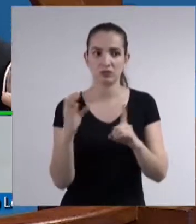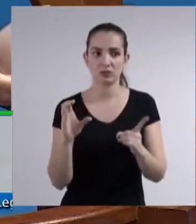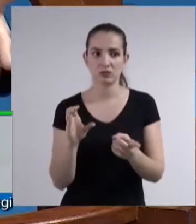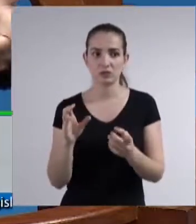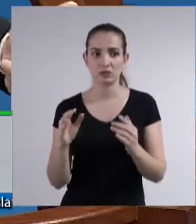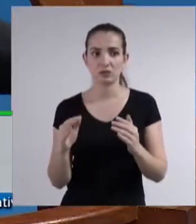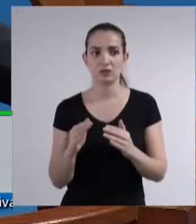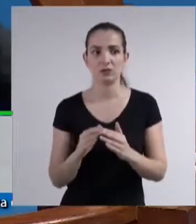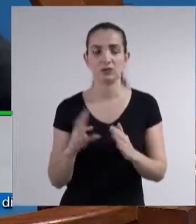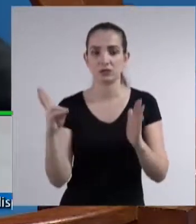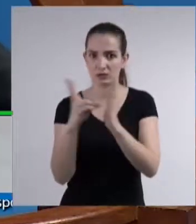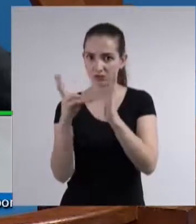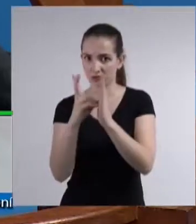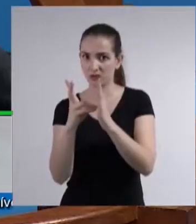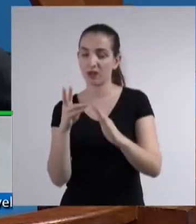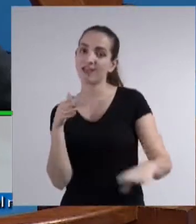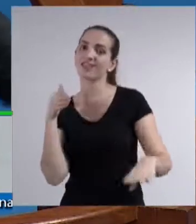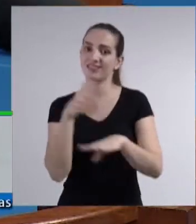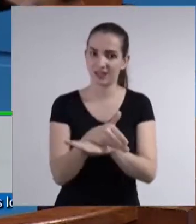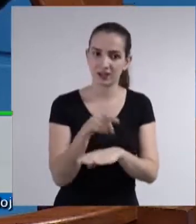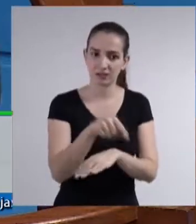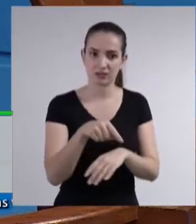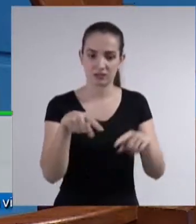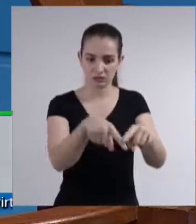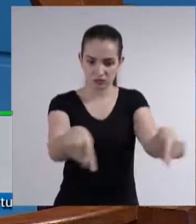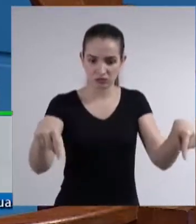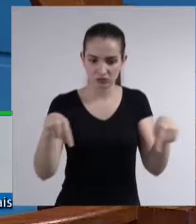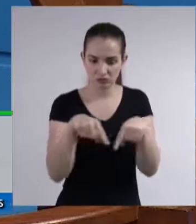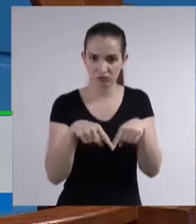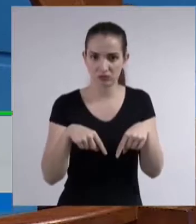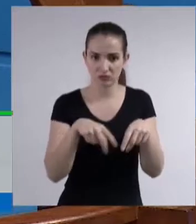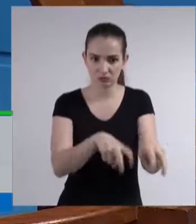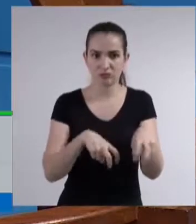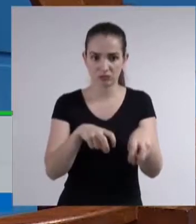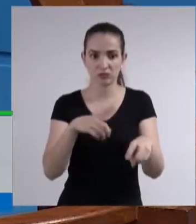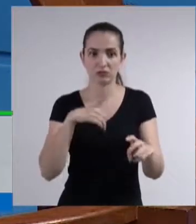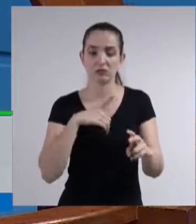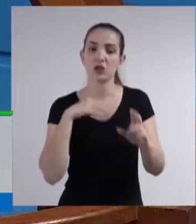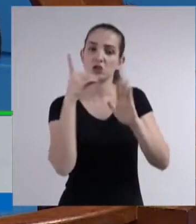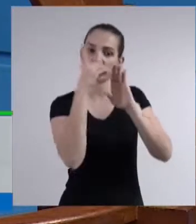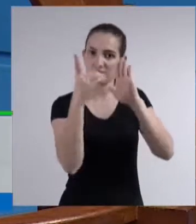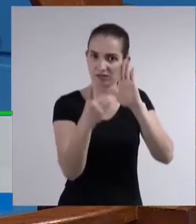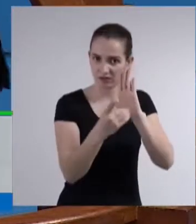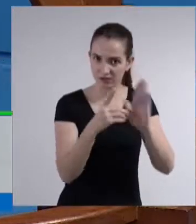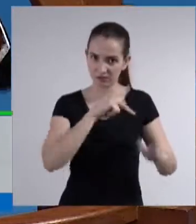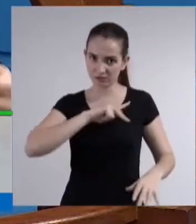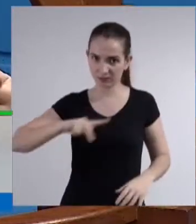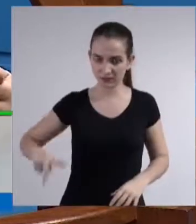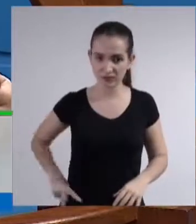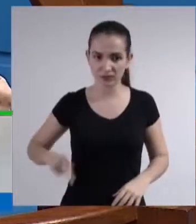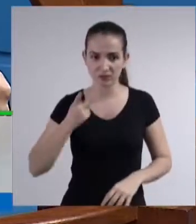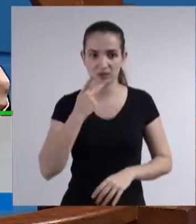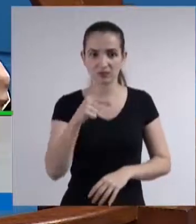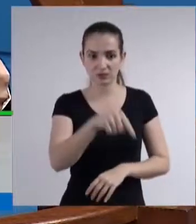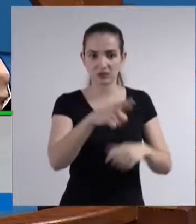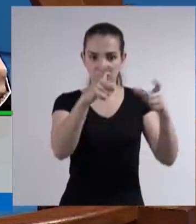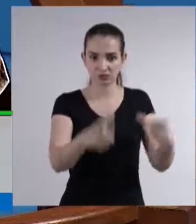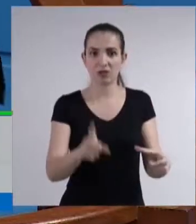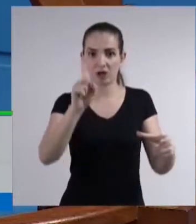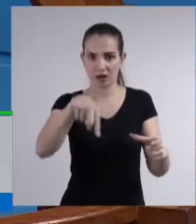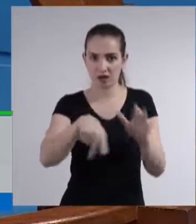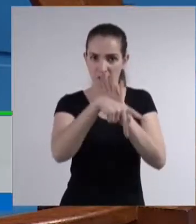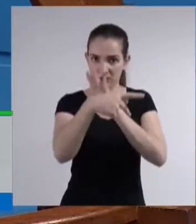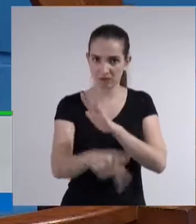entraram naquela propriedade porque existe um decreto presidencial dizendo que aquela área é uma área indígena.